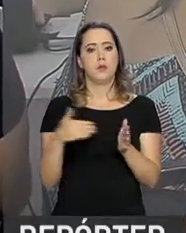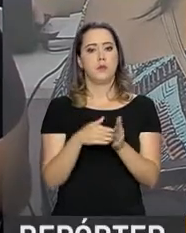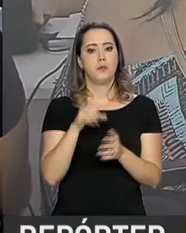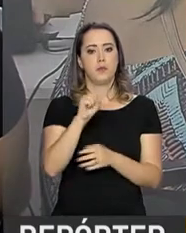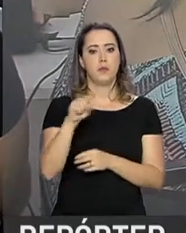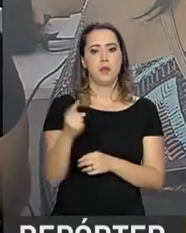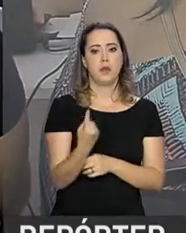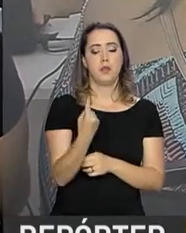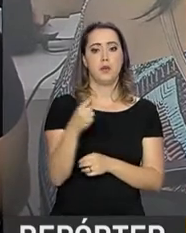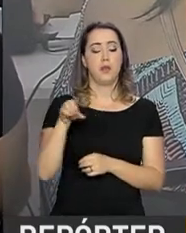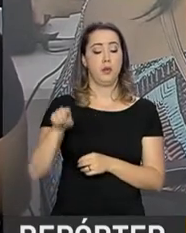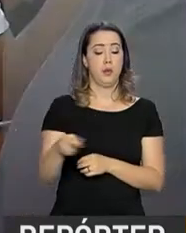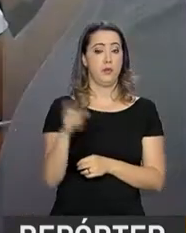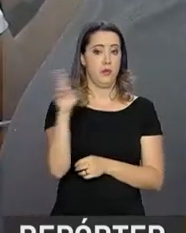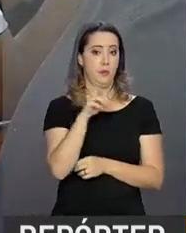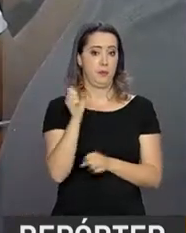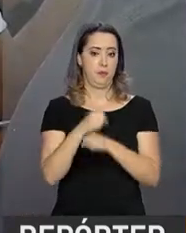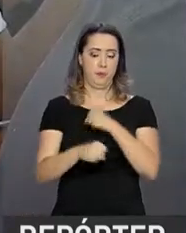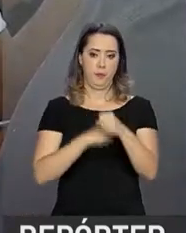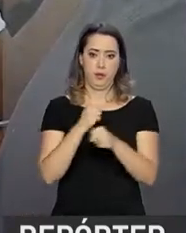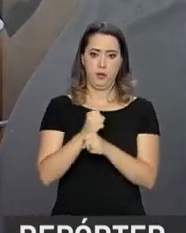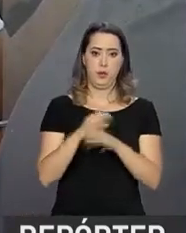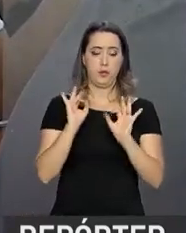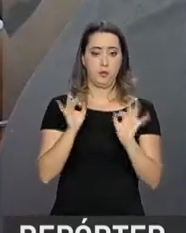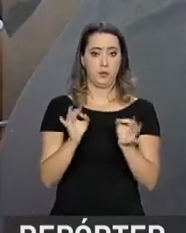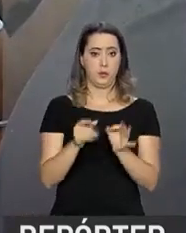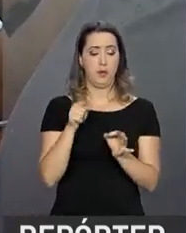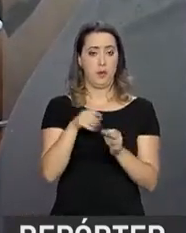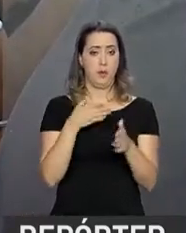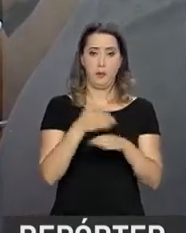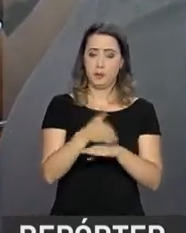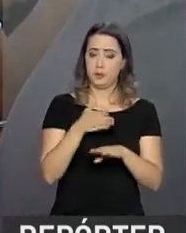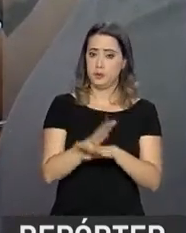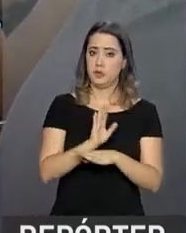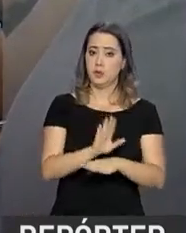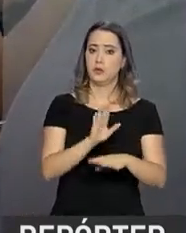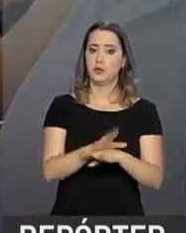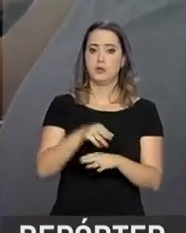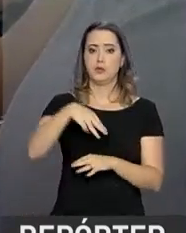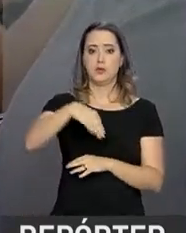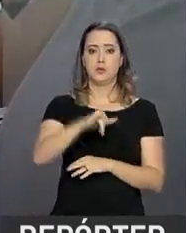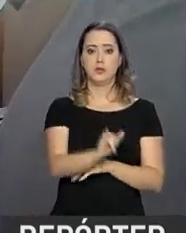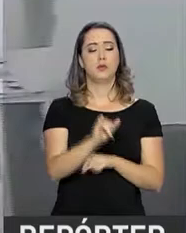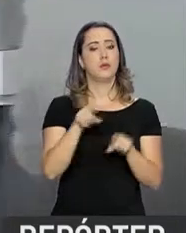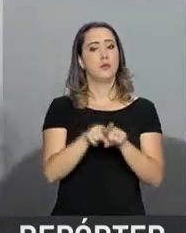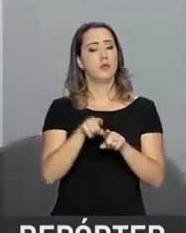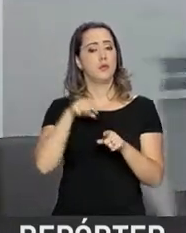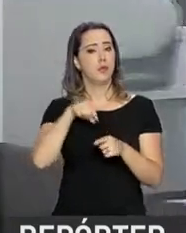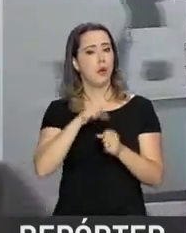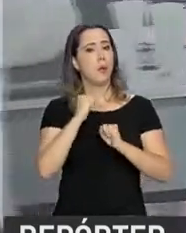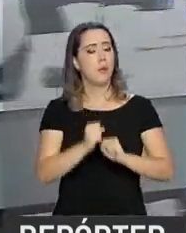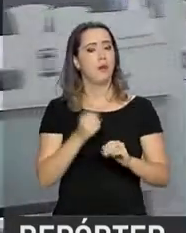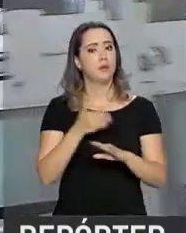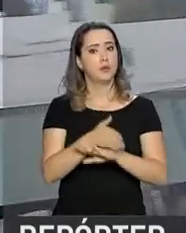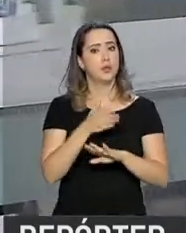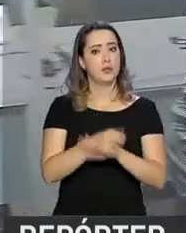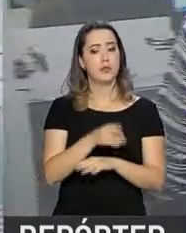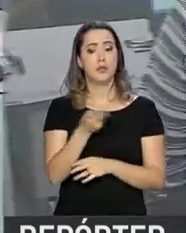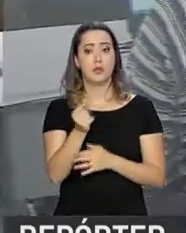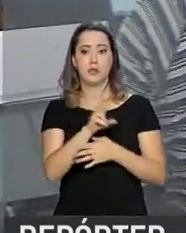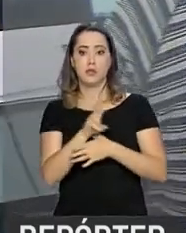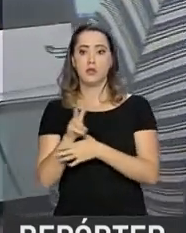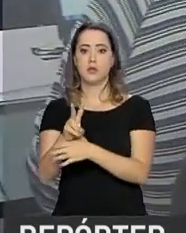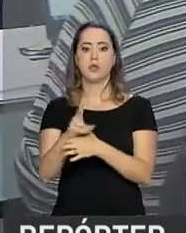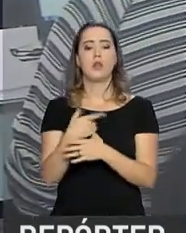R$ 81 mil por ano. Ao se regularizarem, eles passam a contar com benefícios previdenciários, podem acessar crédito